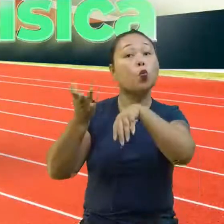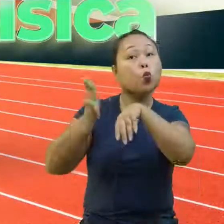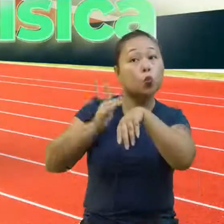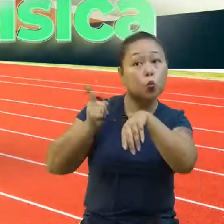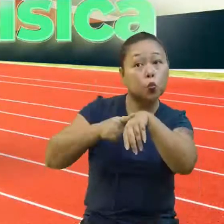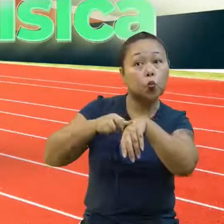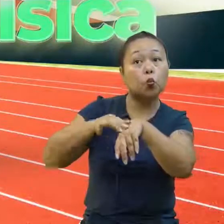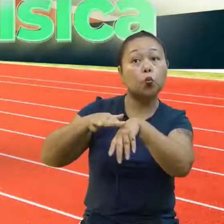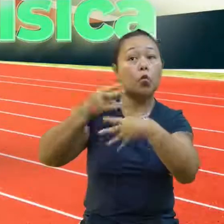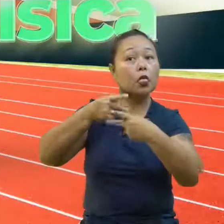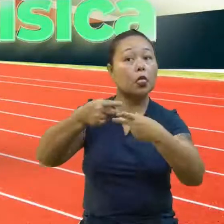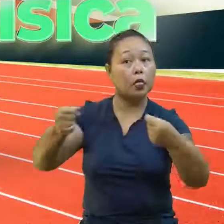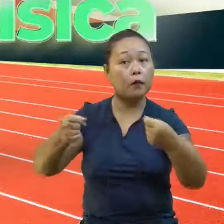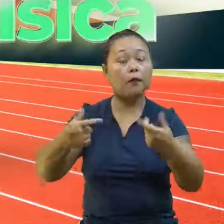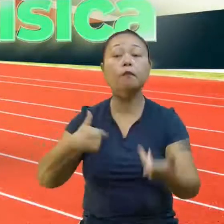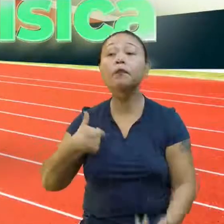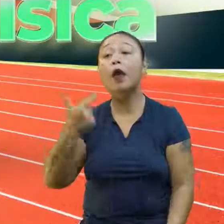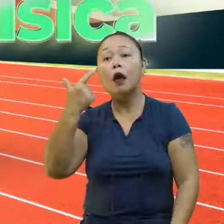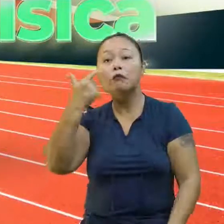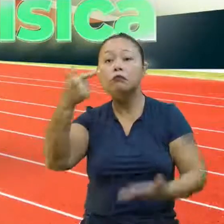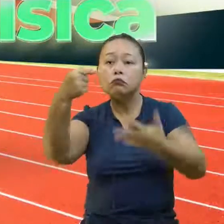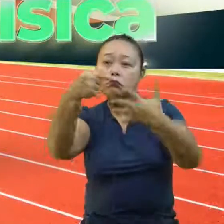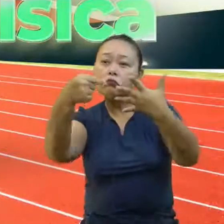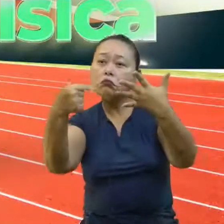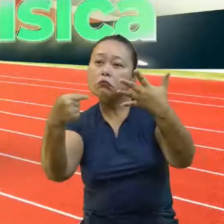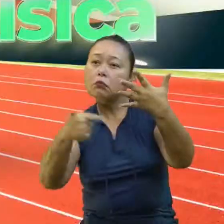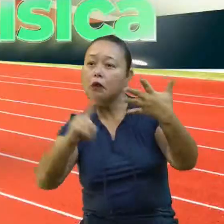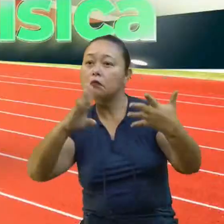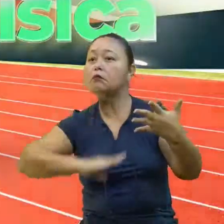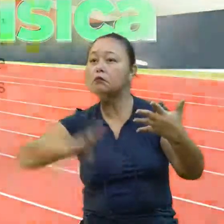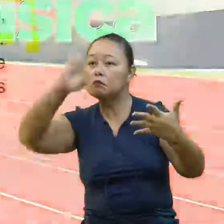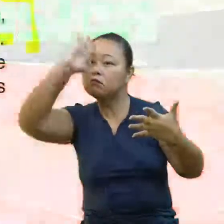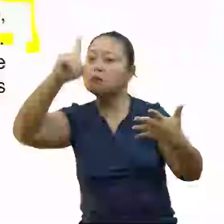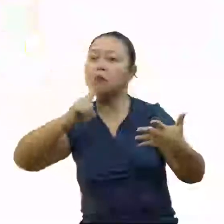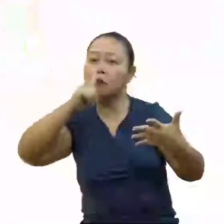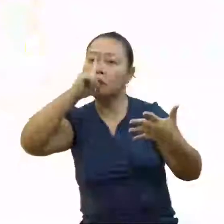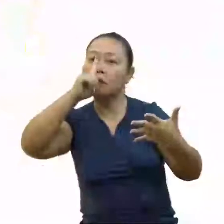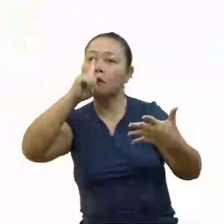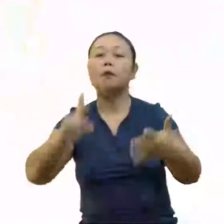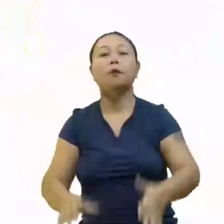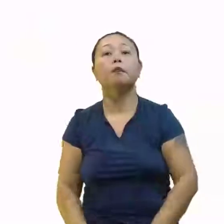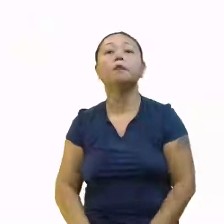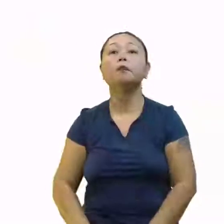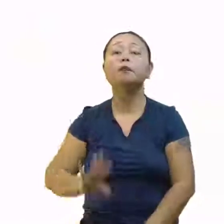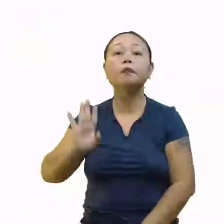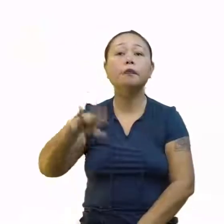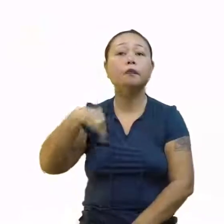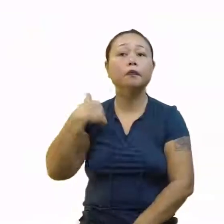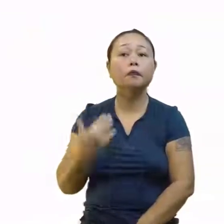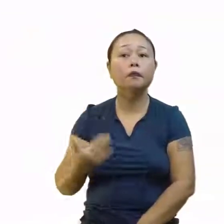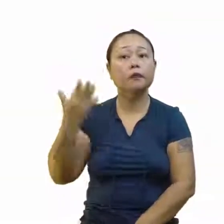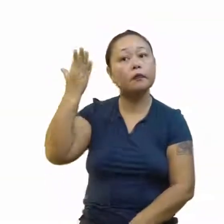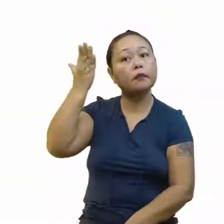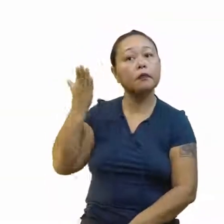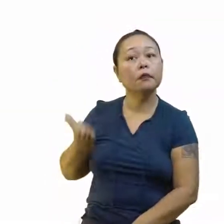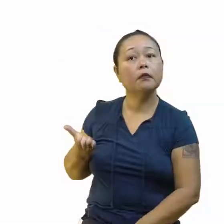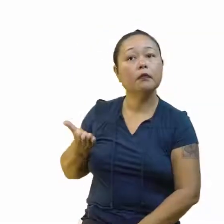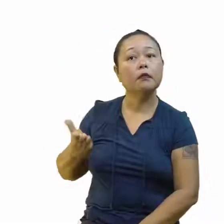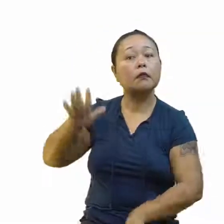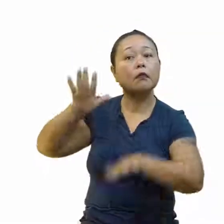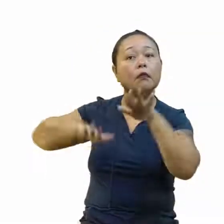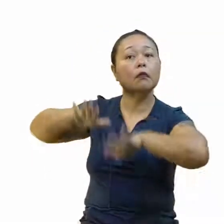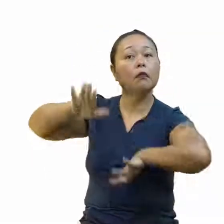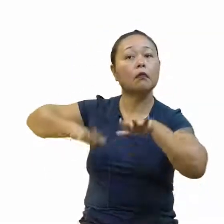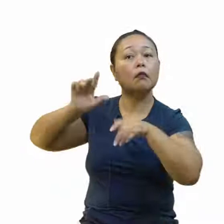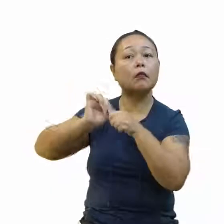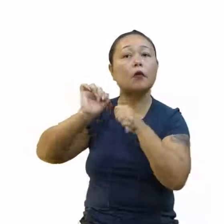acontece. Vamos ver agora os fatores de risco, os principais deles, acompanha comigo aí. Então, nós temos aqui alguns